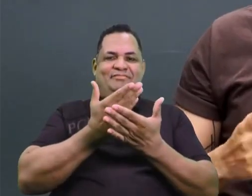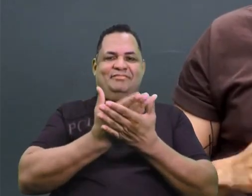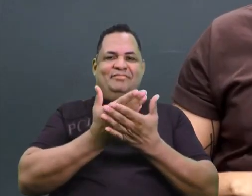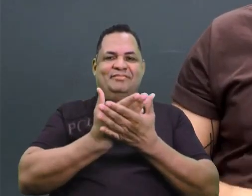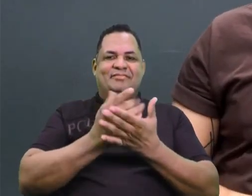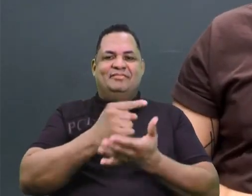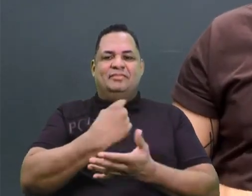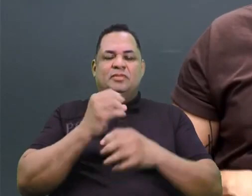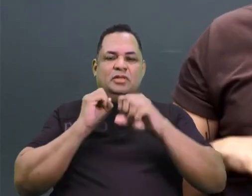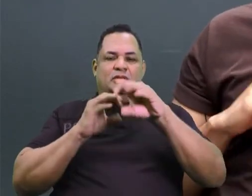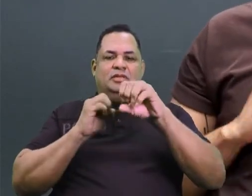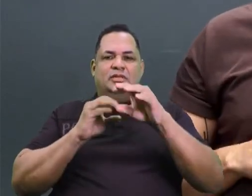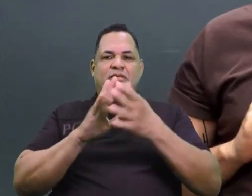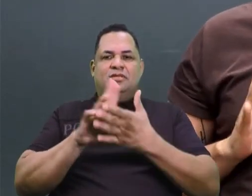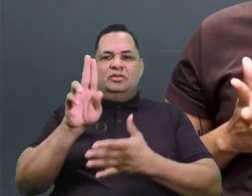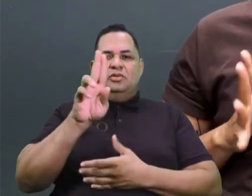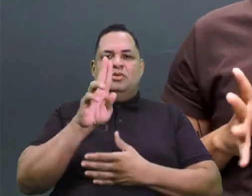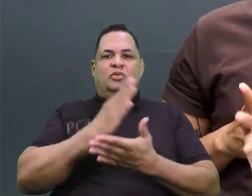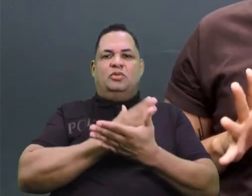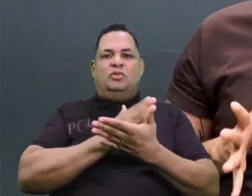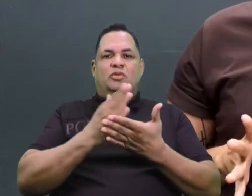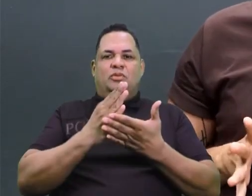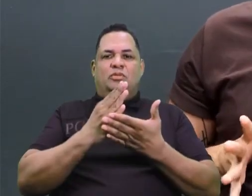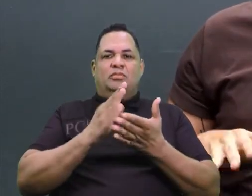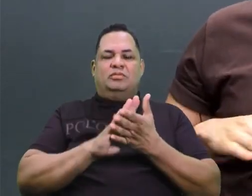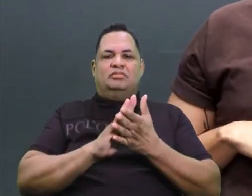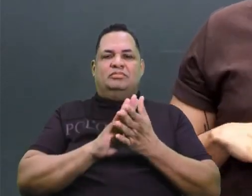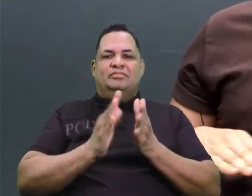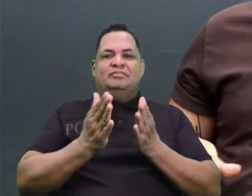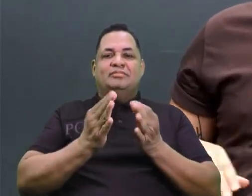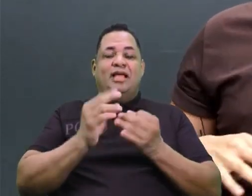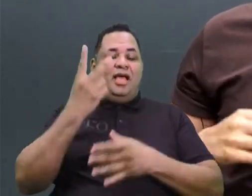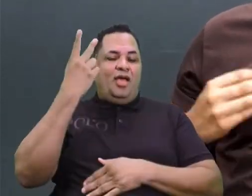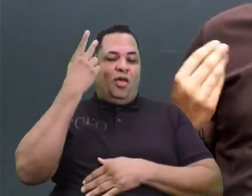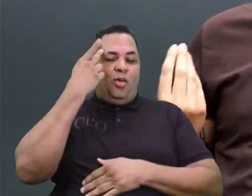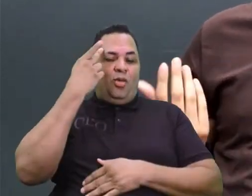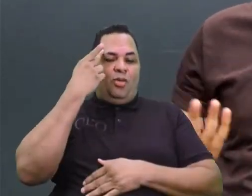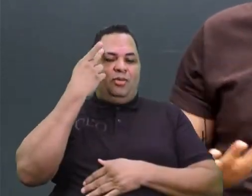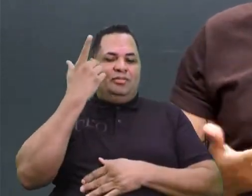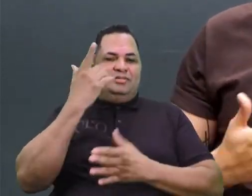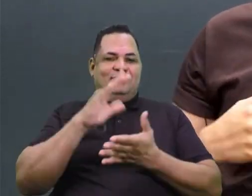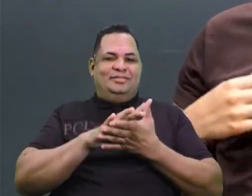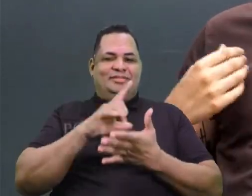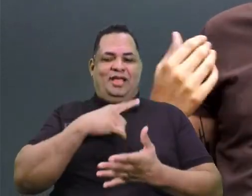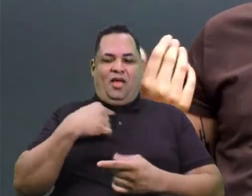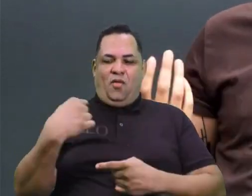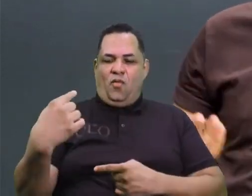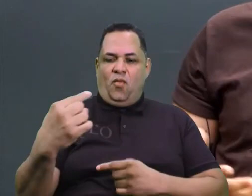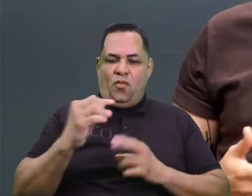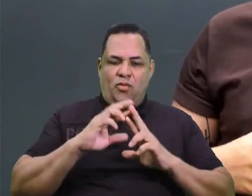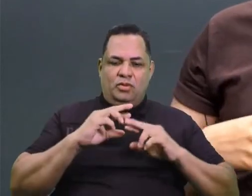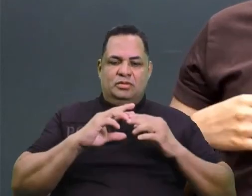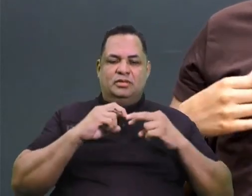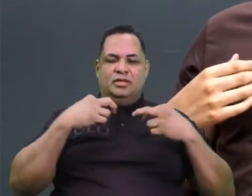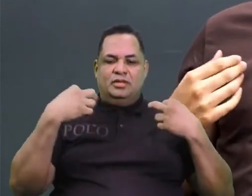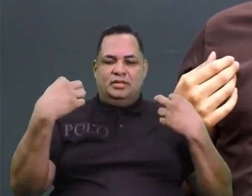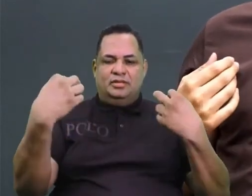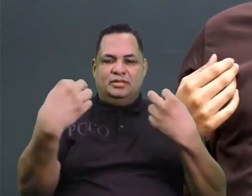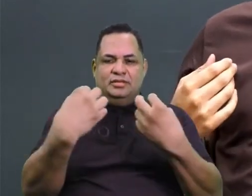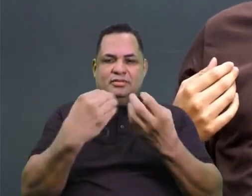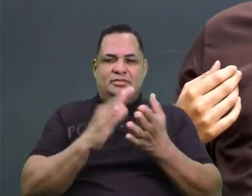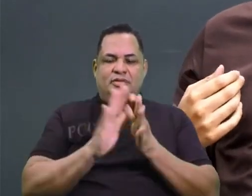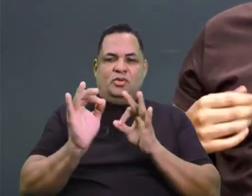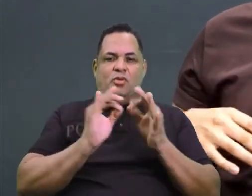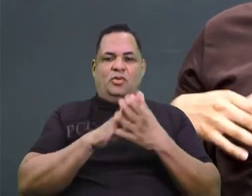estamos ministrando para vocês que a gente começa a falar e começa a sinalizar ao mesmo tempo. É normal, a gente sempre tem rodas de conversas com amigos surdos, então às